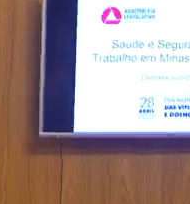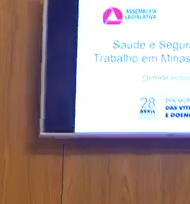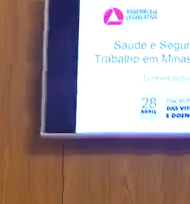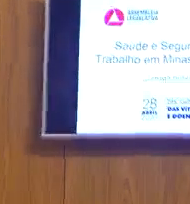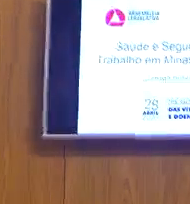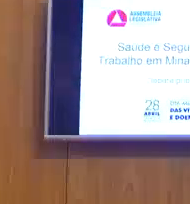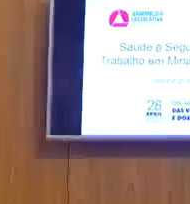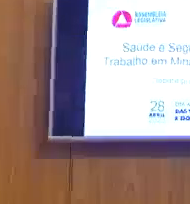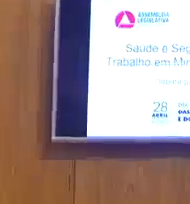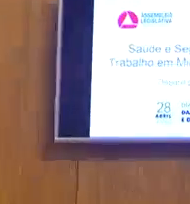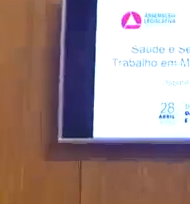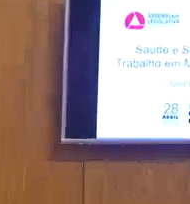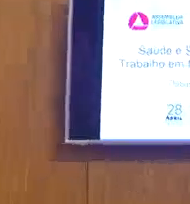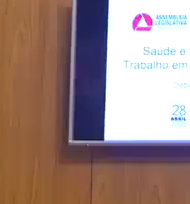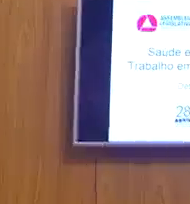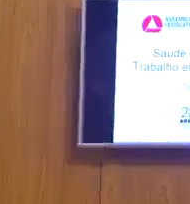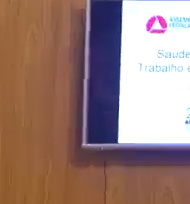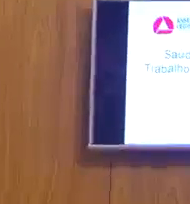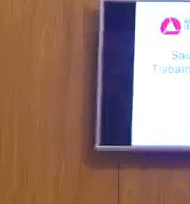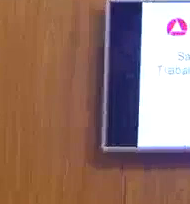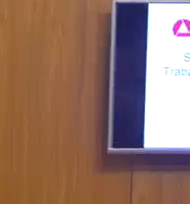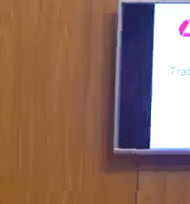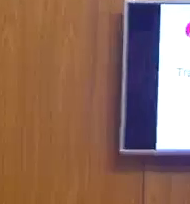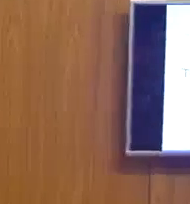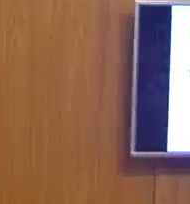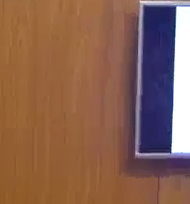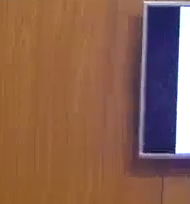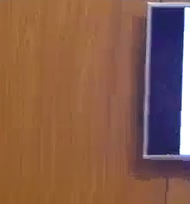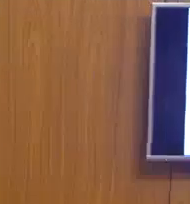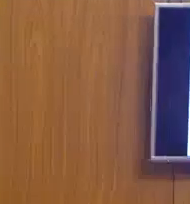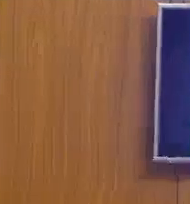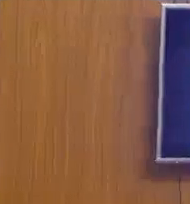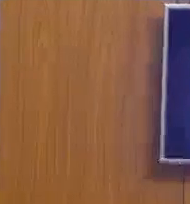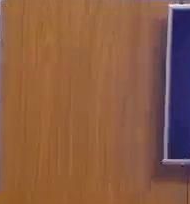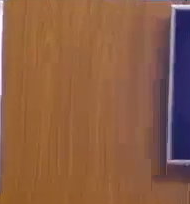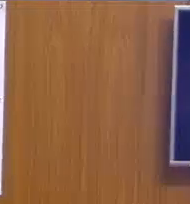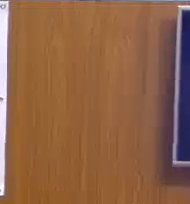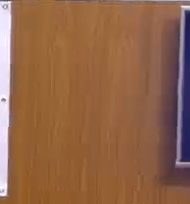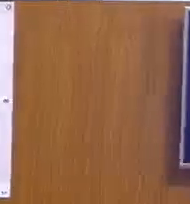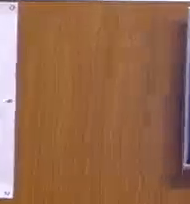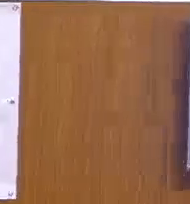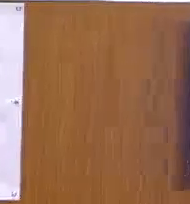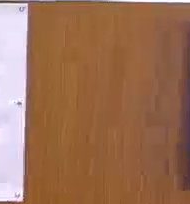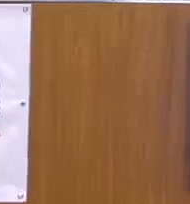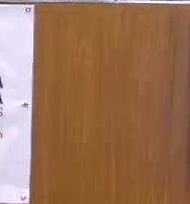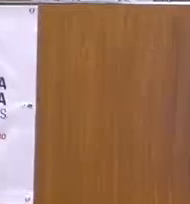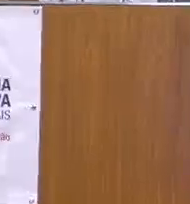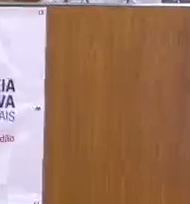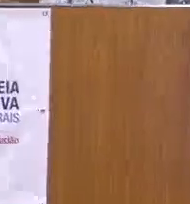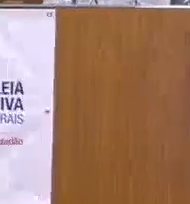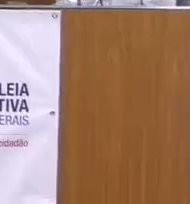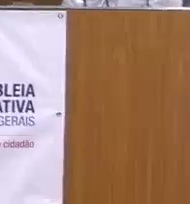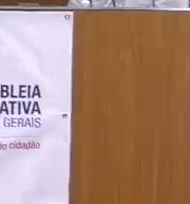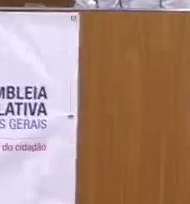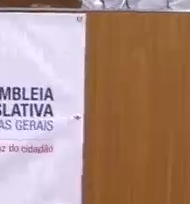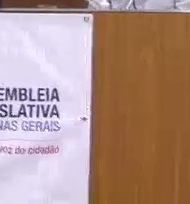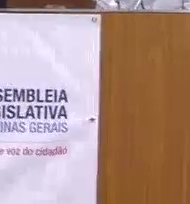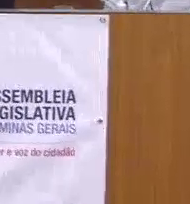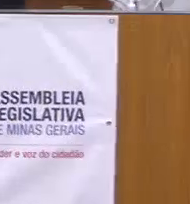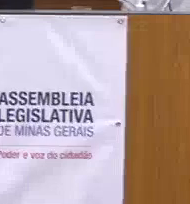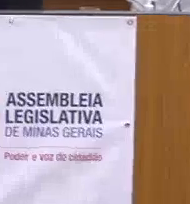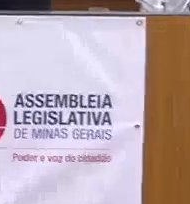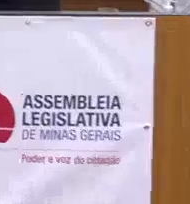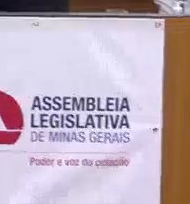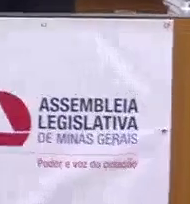muito bom dia a todos acho que acho que tava tá bem para escutar